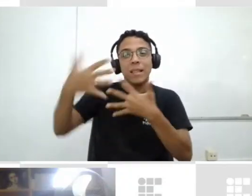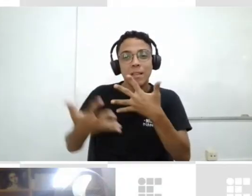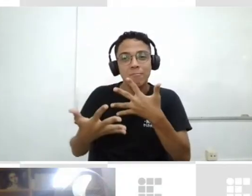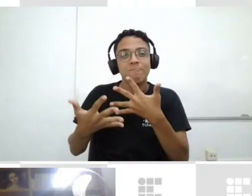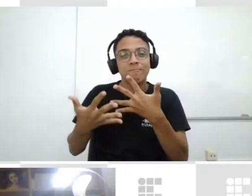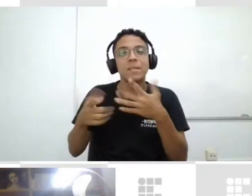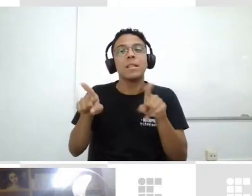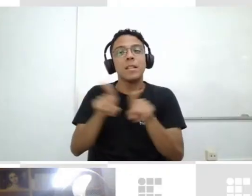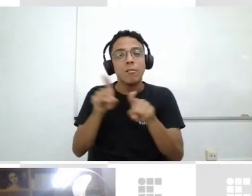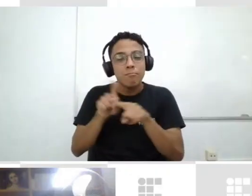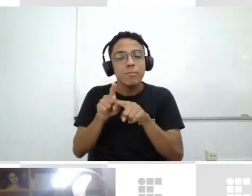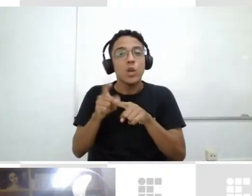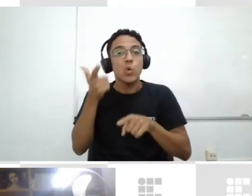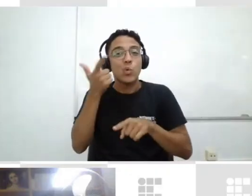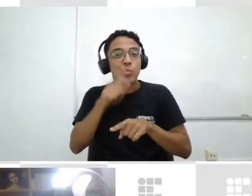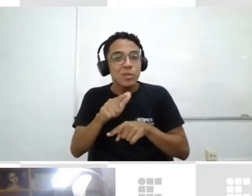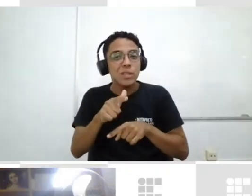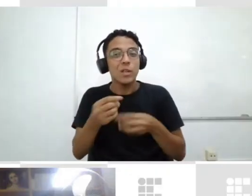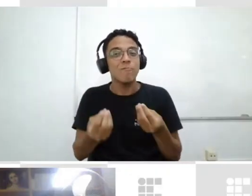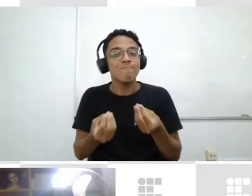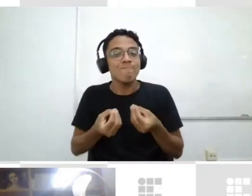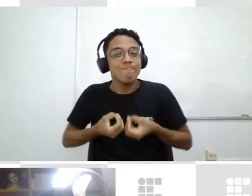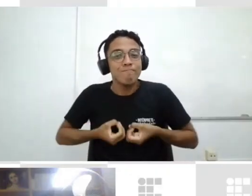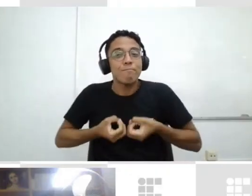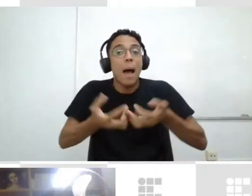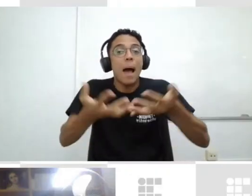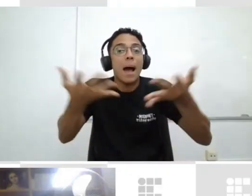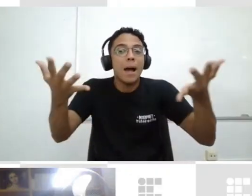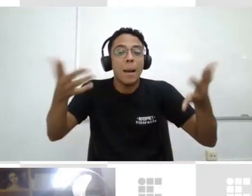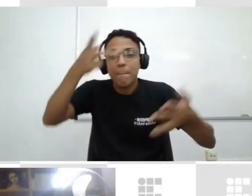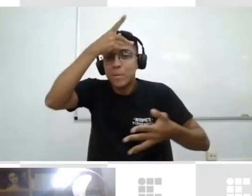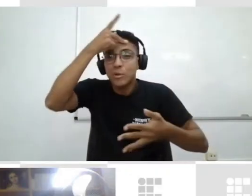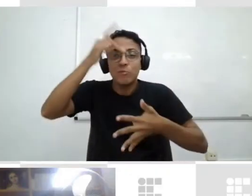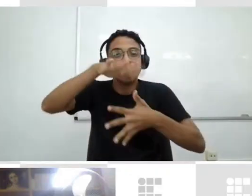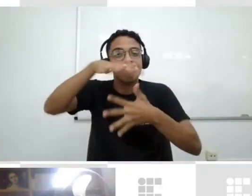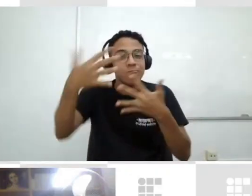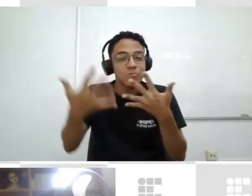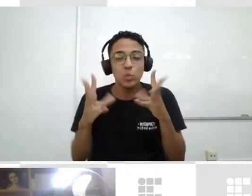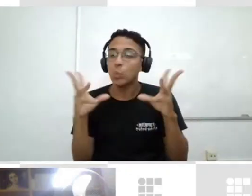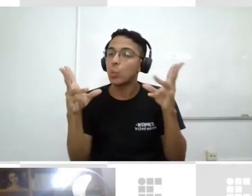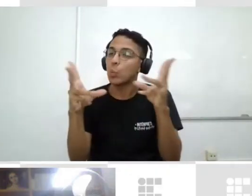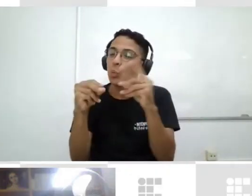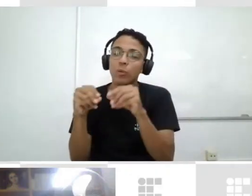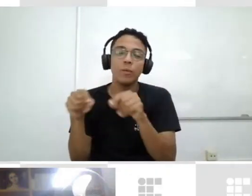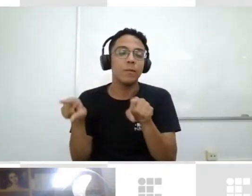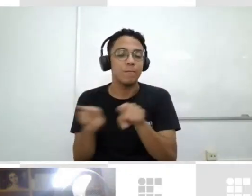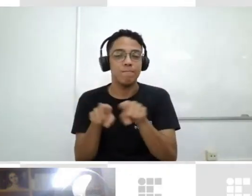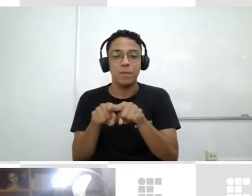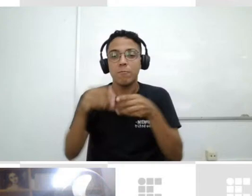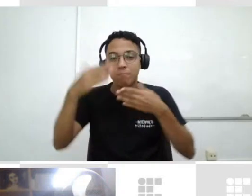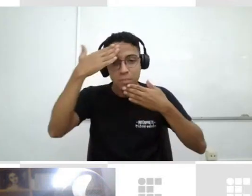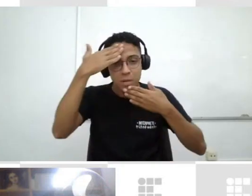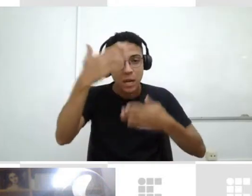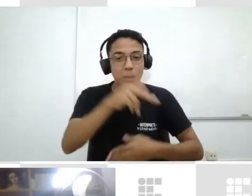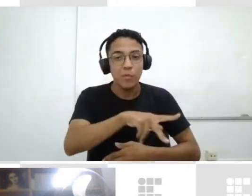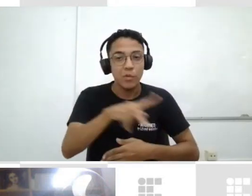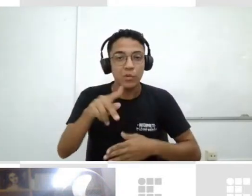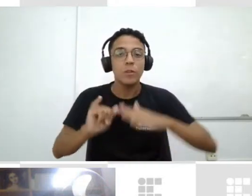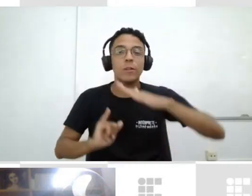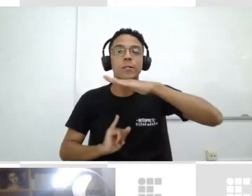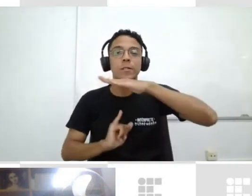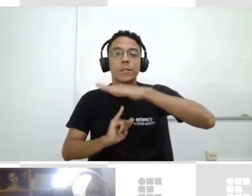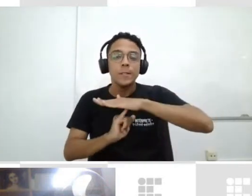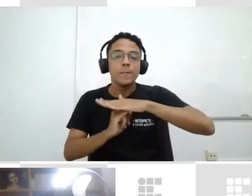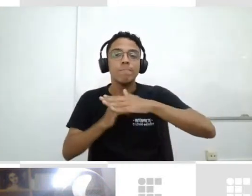também levaram esse conteúdo mais longe, né, para mais pessoas. Então, muito obrigada, professor. O IFSC é muito grato